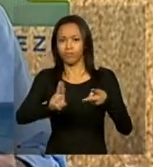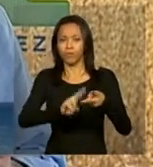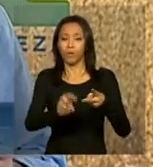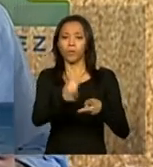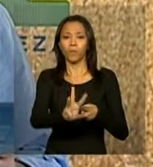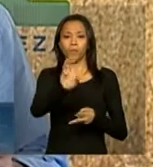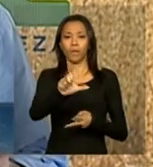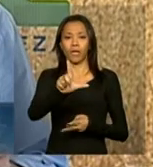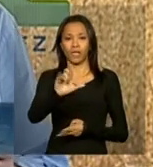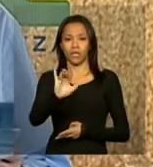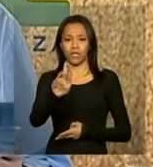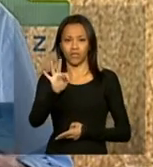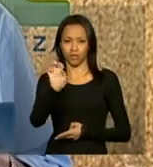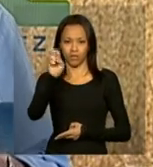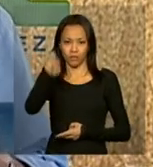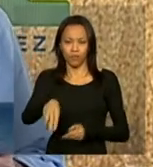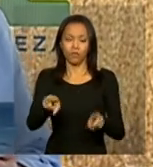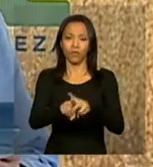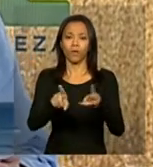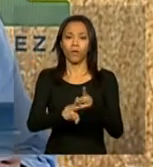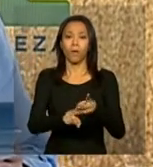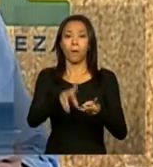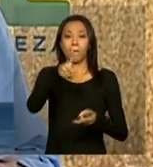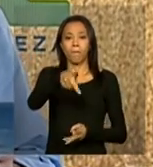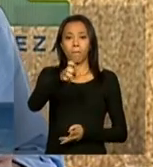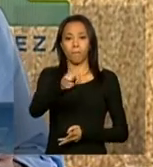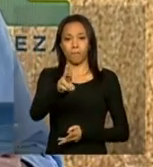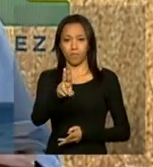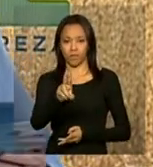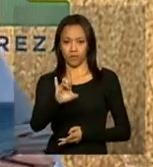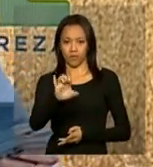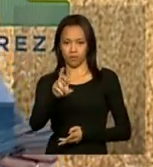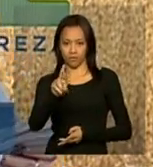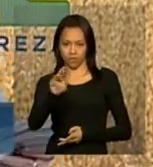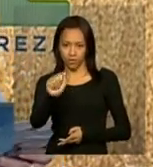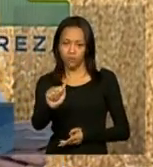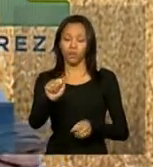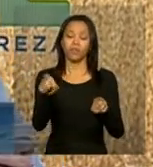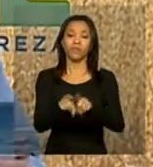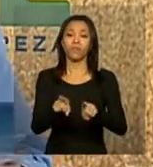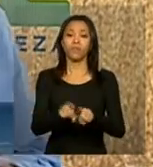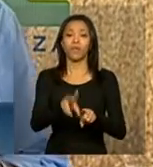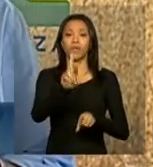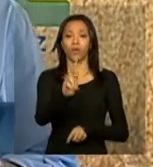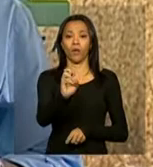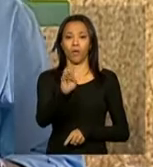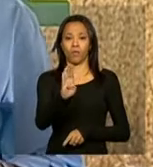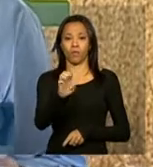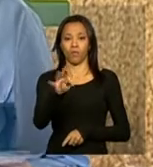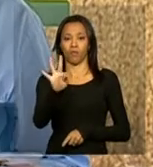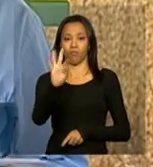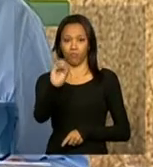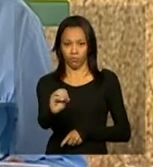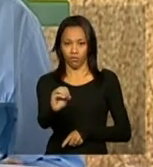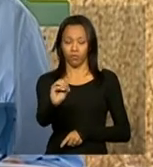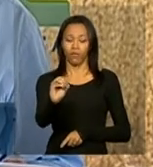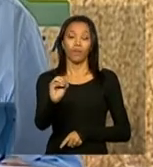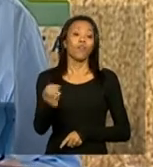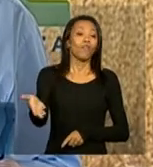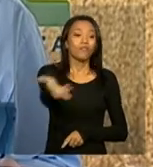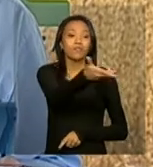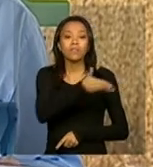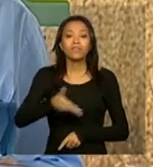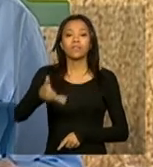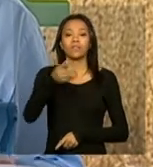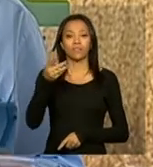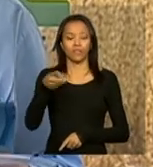Wellington Fagundes, Valtenir Pereira e Roberto Dorne. Senhores deputados